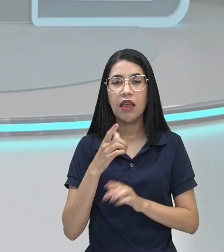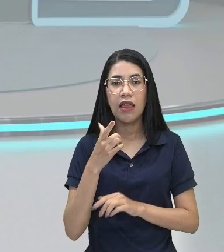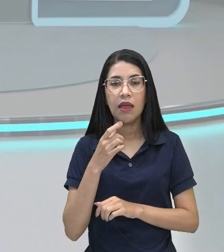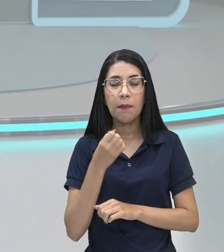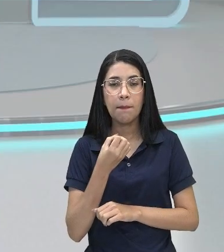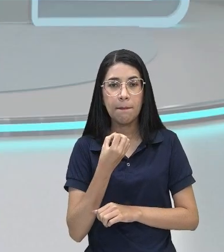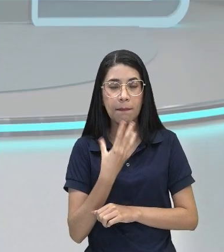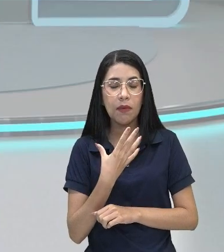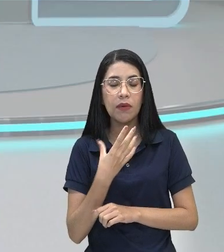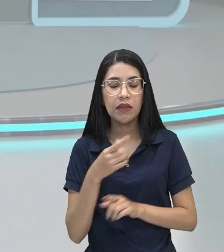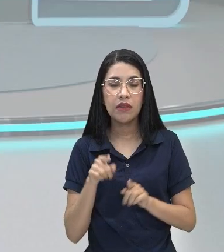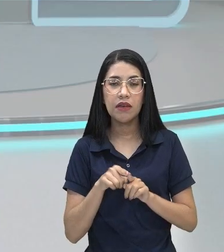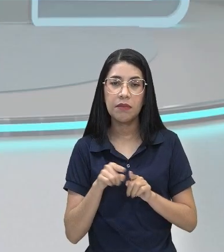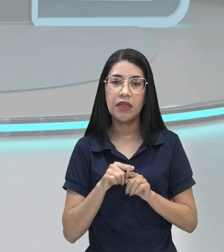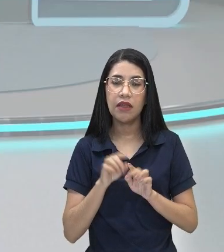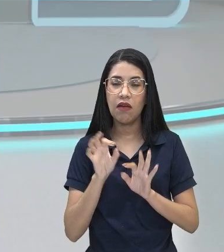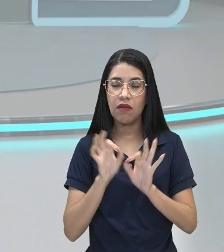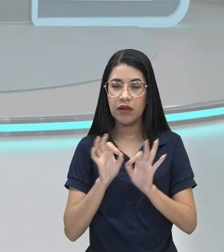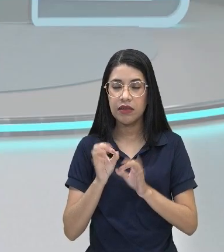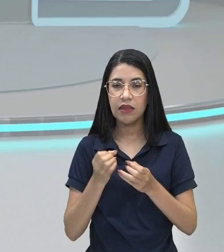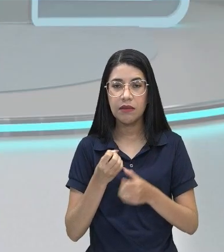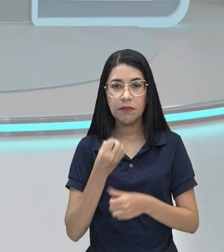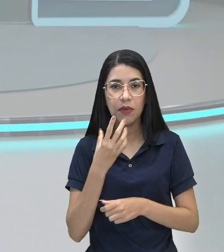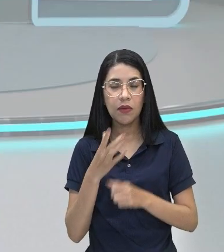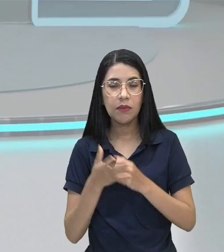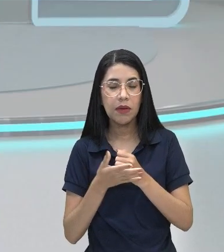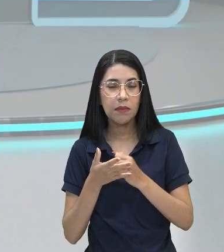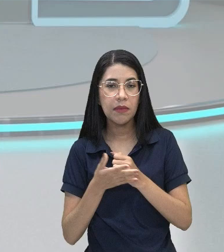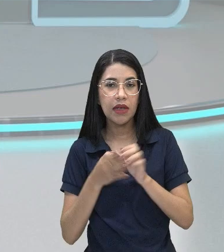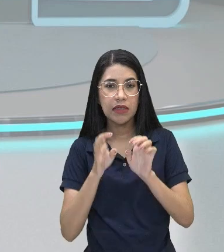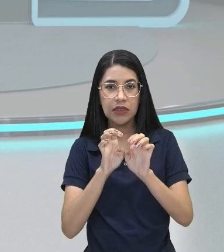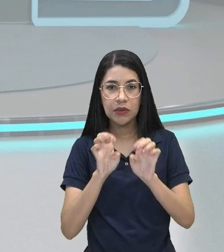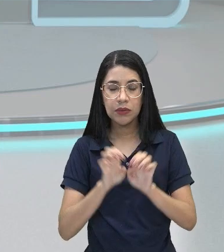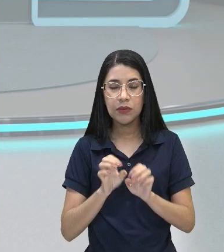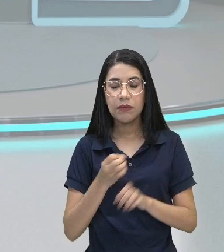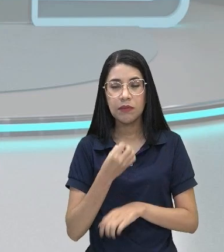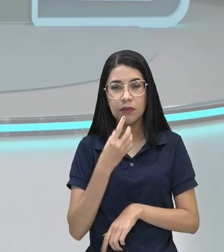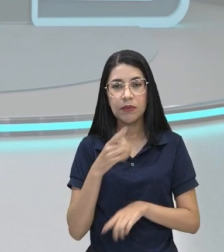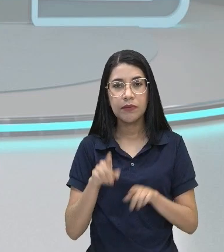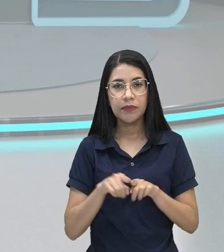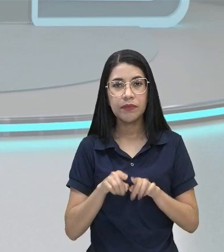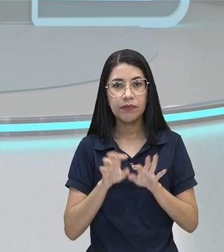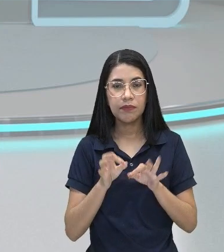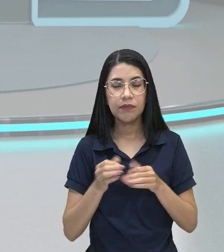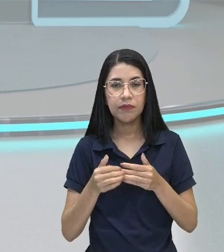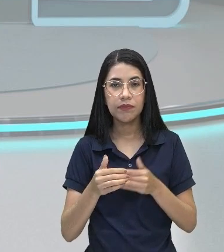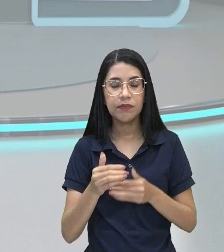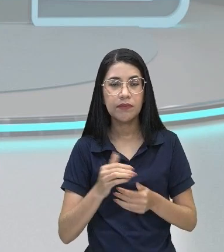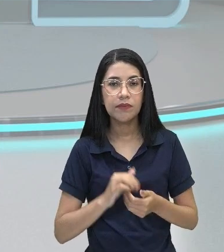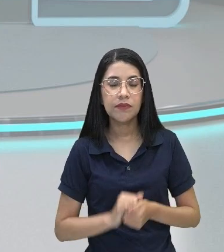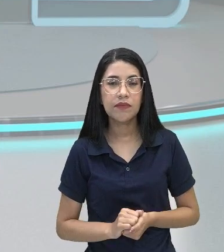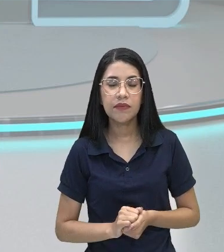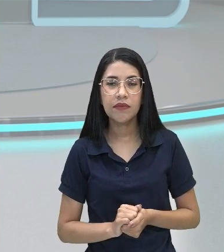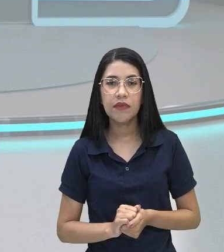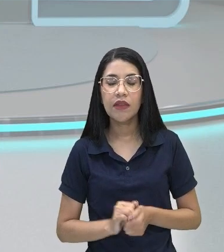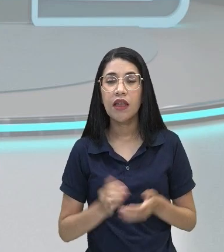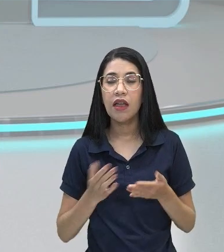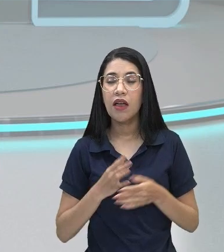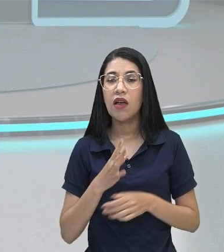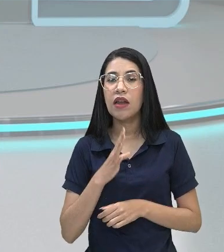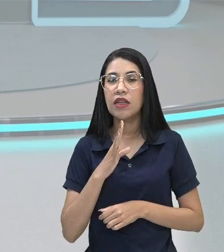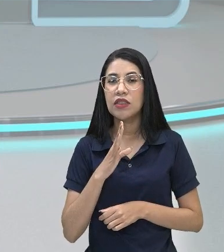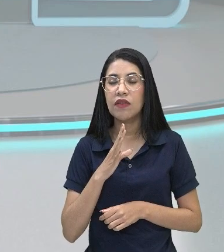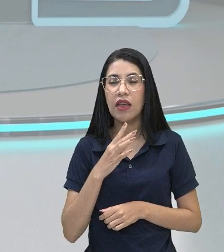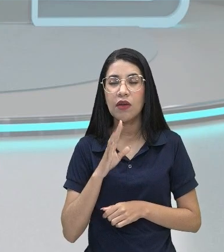está muito bem fundamentada, muito bem estruturada. Seguindo, então, vamos apreciar